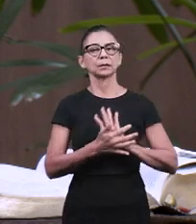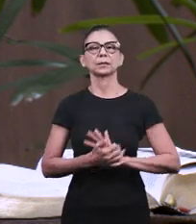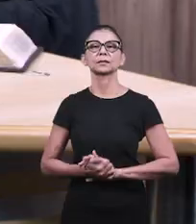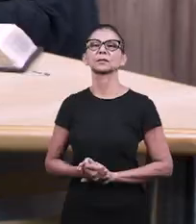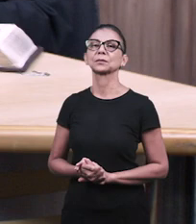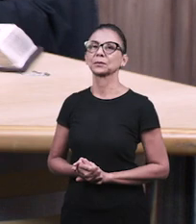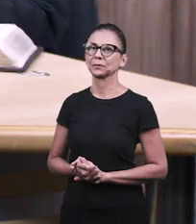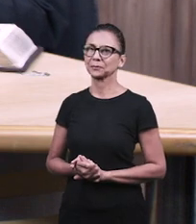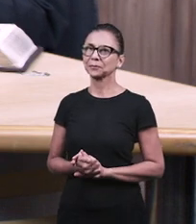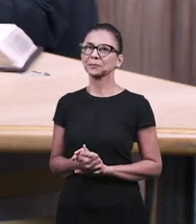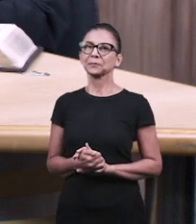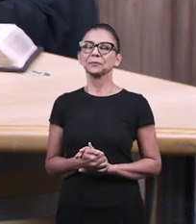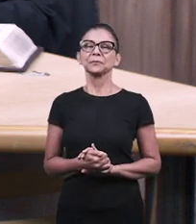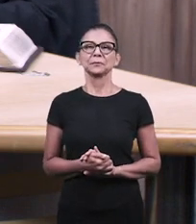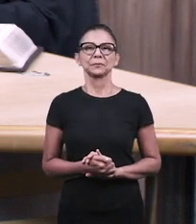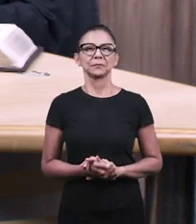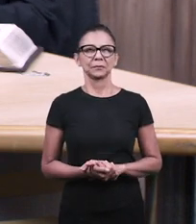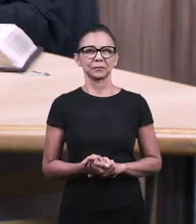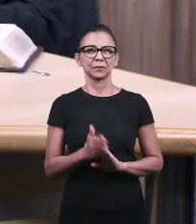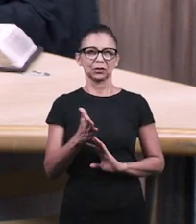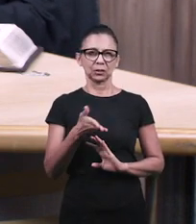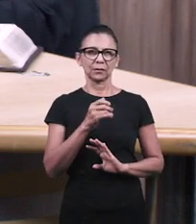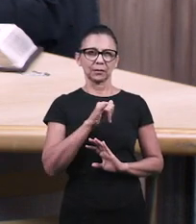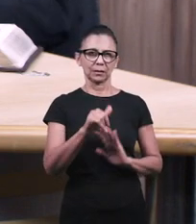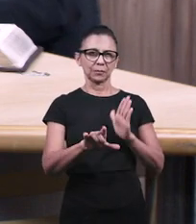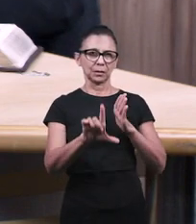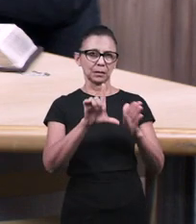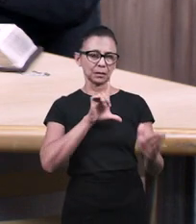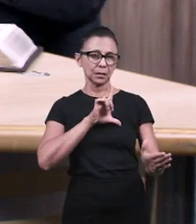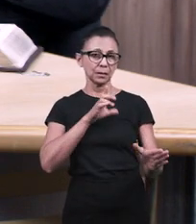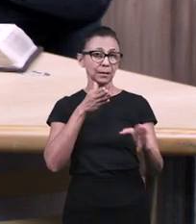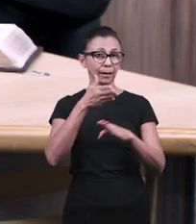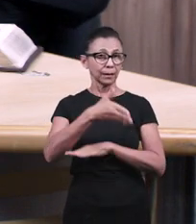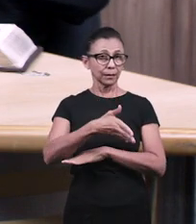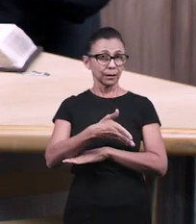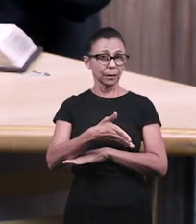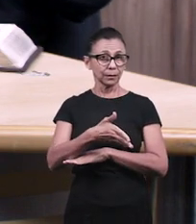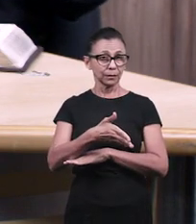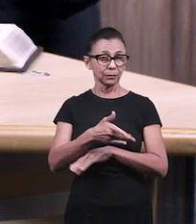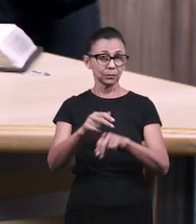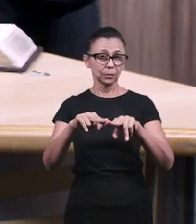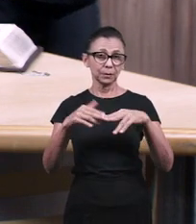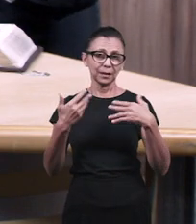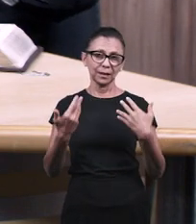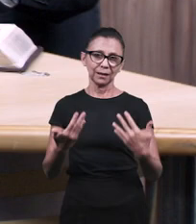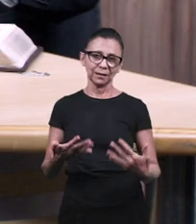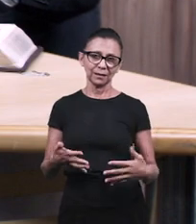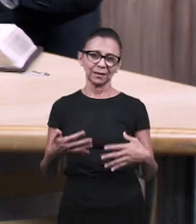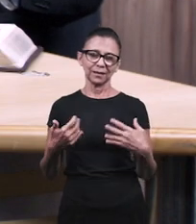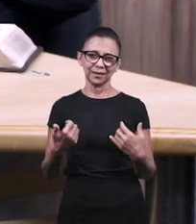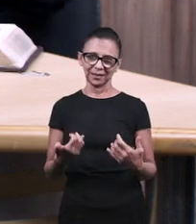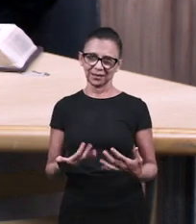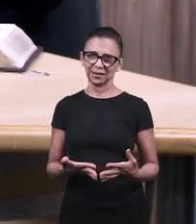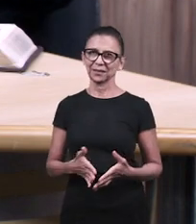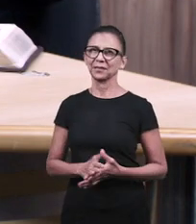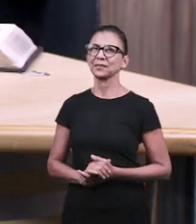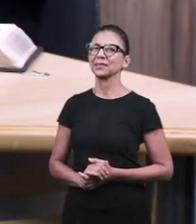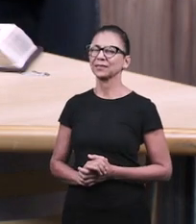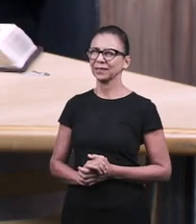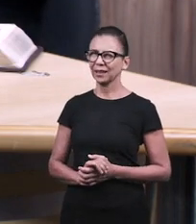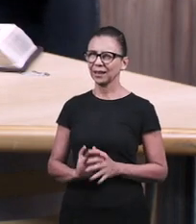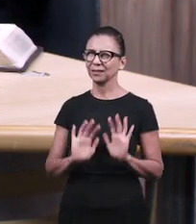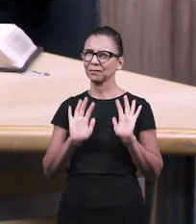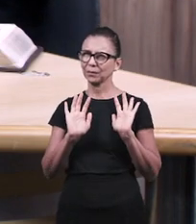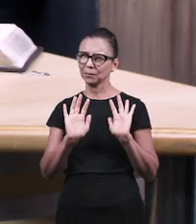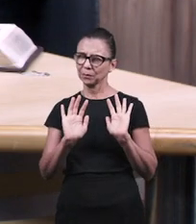falamos Hebreus 4:4. Que foi mencionado, entrando agora num caminho mais leve. Vamos